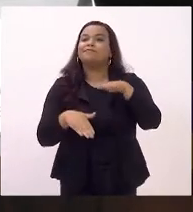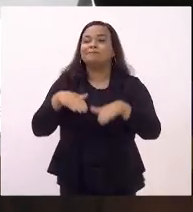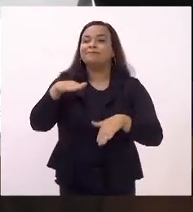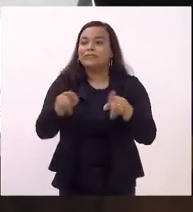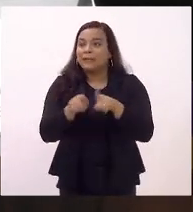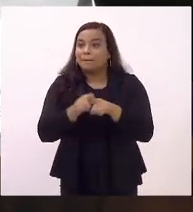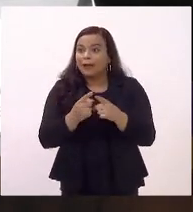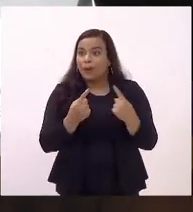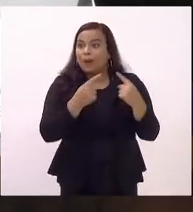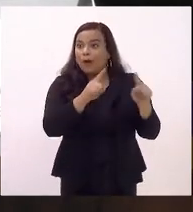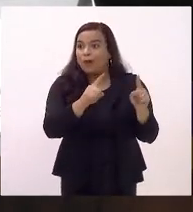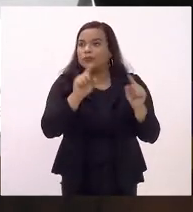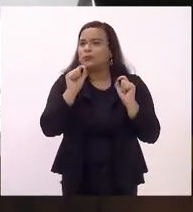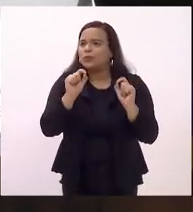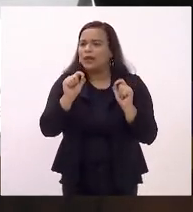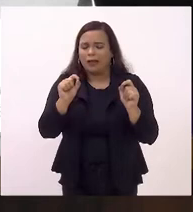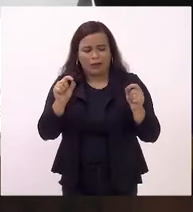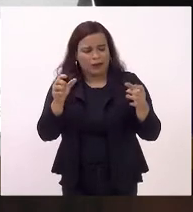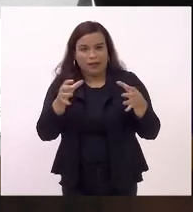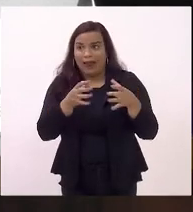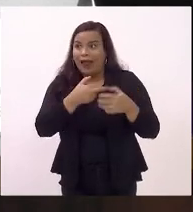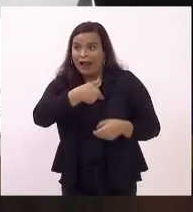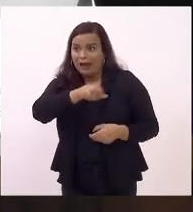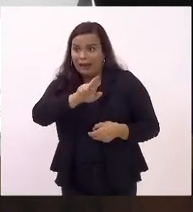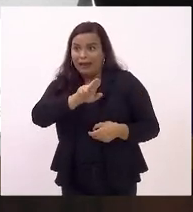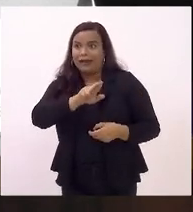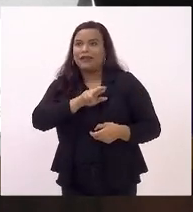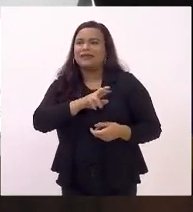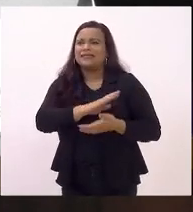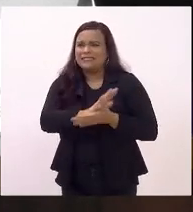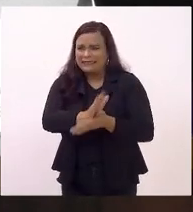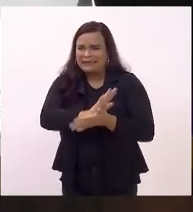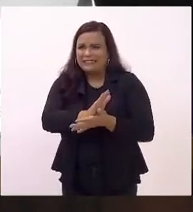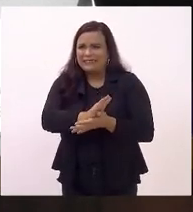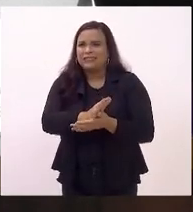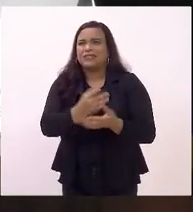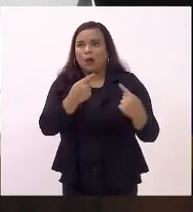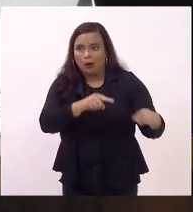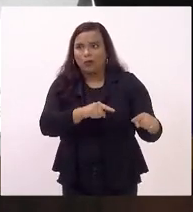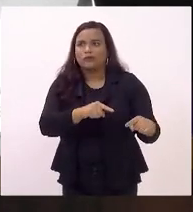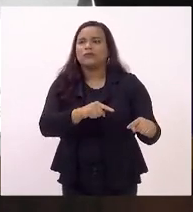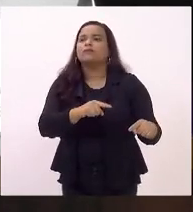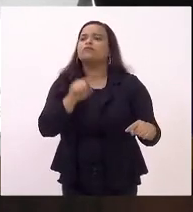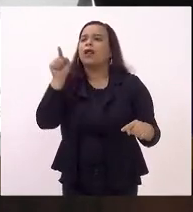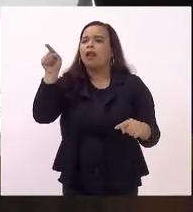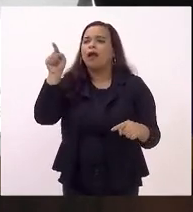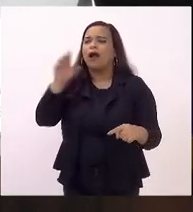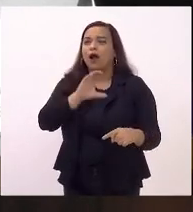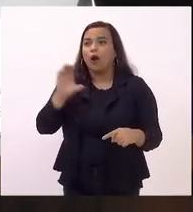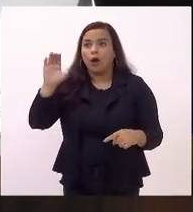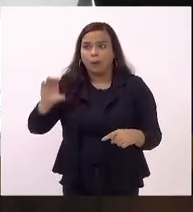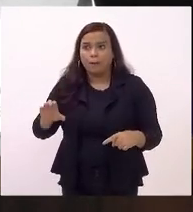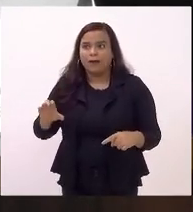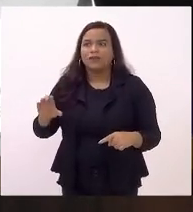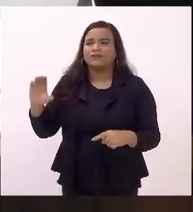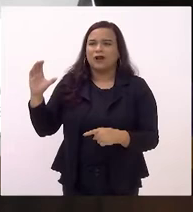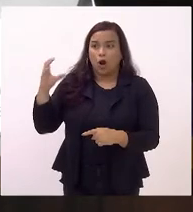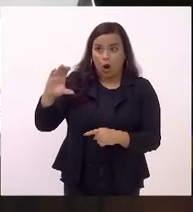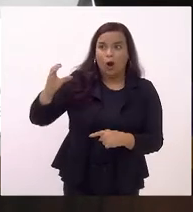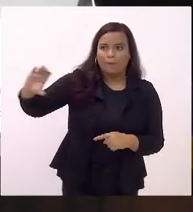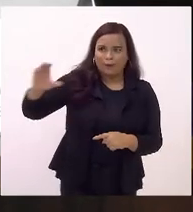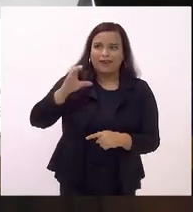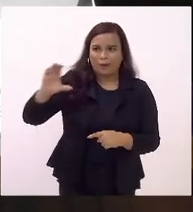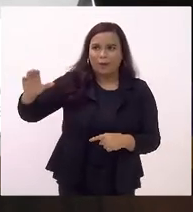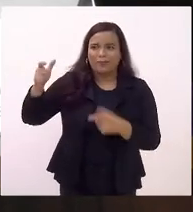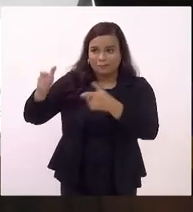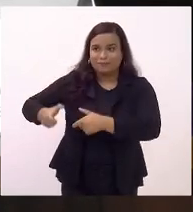intolerância religiosa em Copacabana, alguns anos atrás, eu tive um tempo, tivemos juntos na reparação, uma